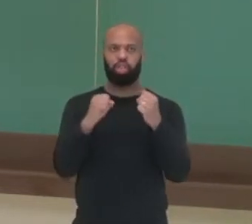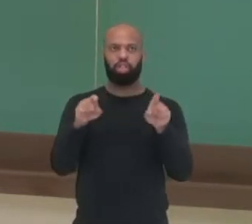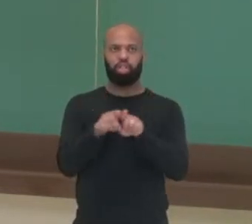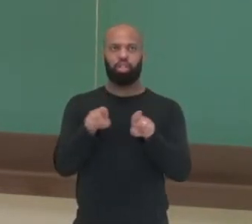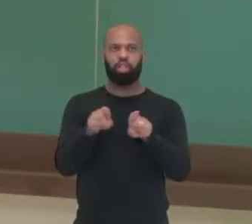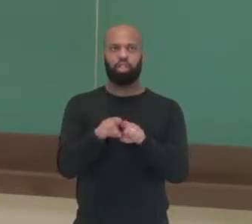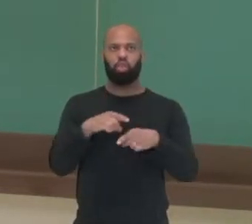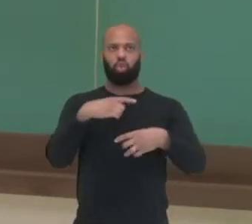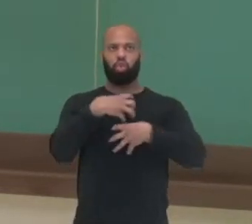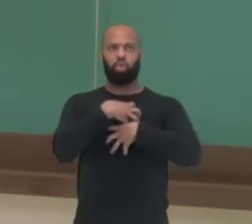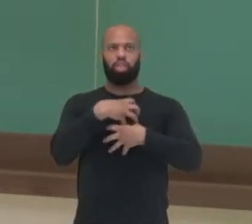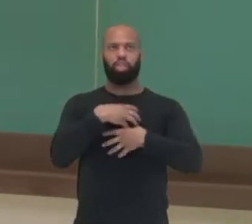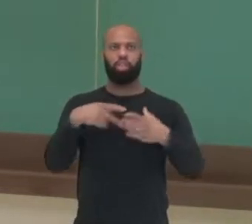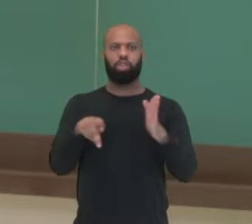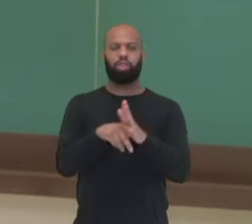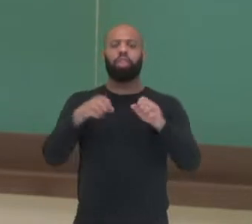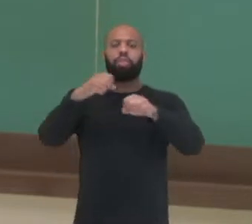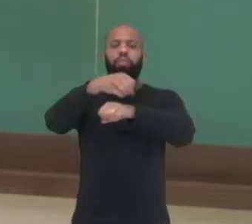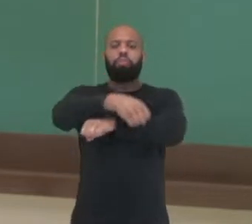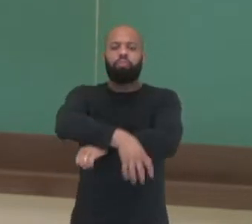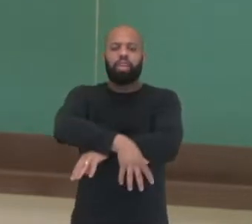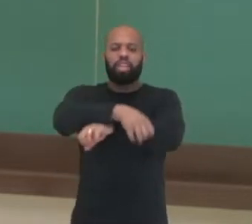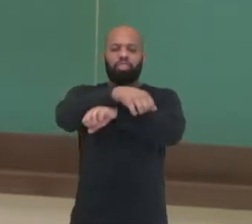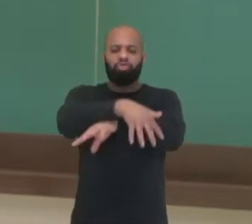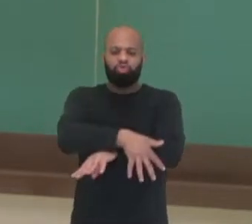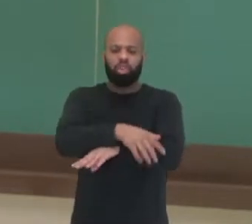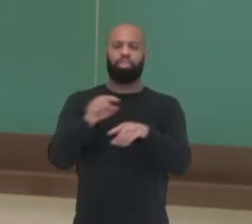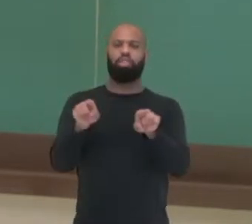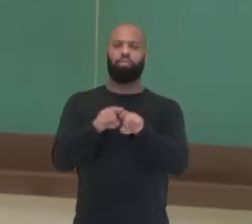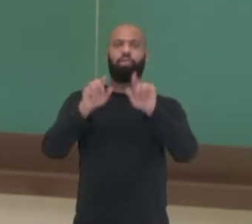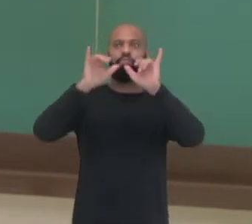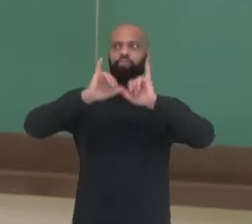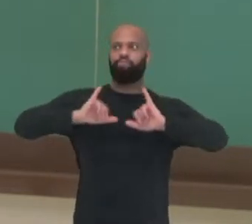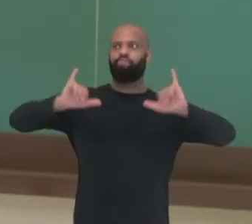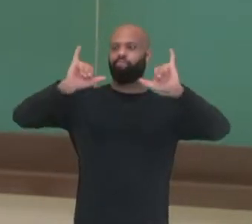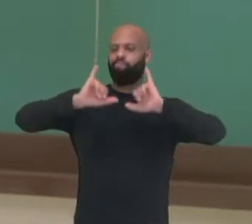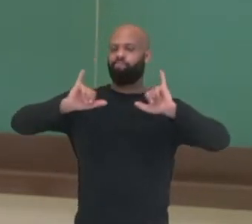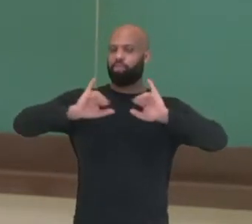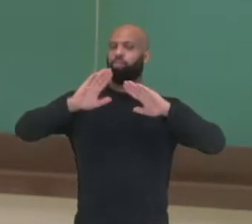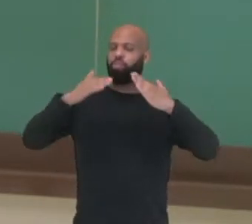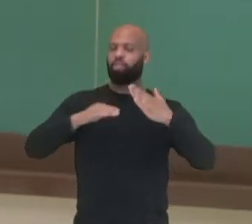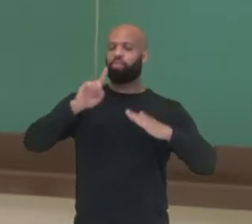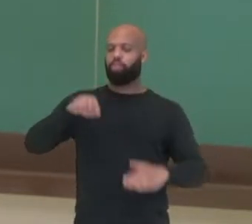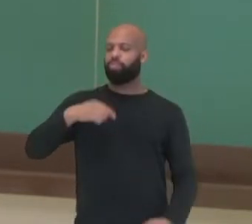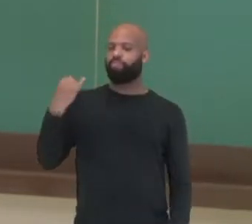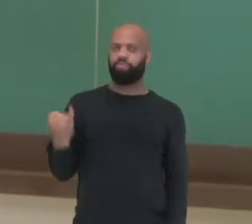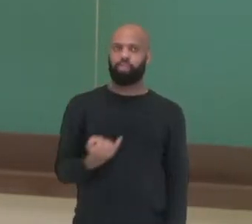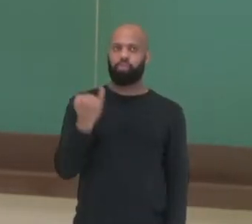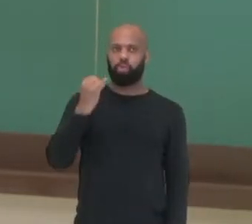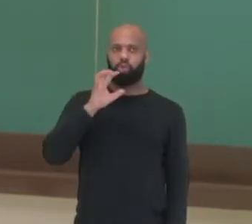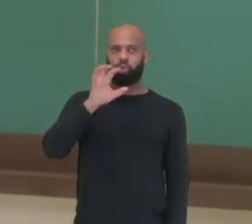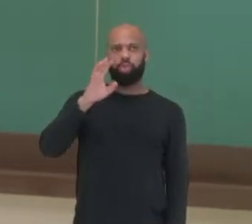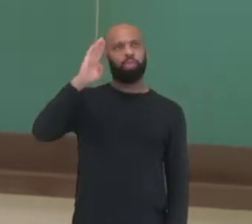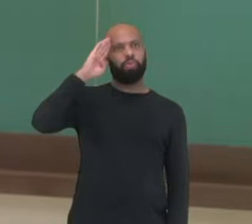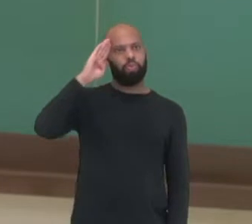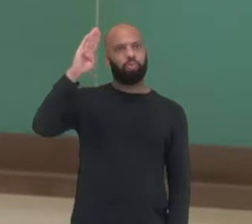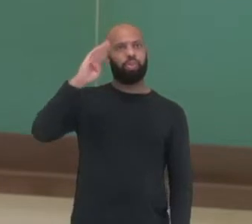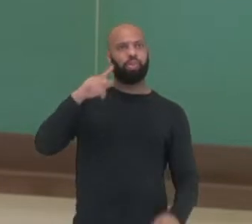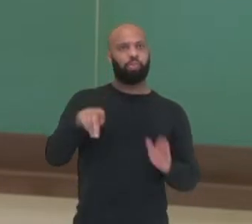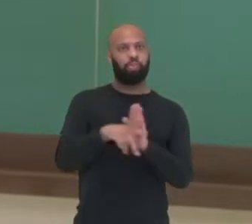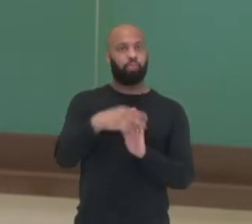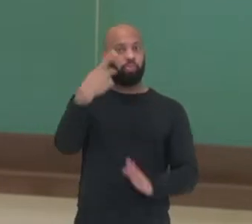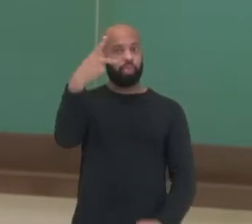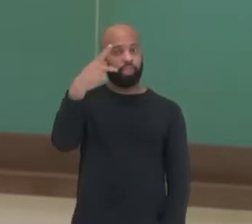veículos midiáticos. É um tema bem interessante, um tema muito importante também, principalmente para a idade